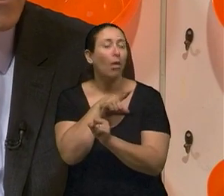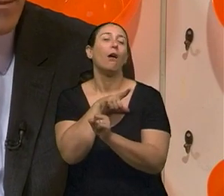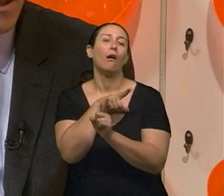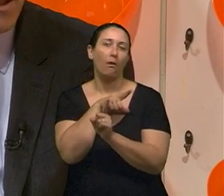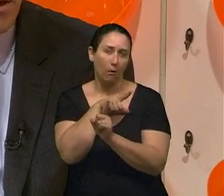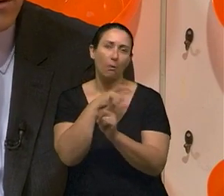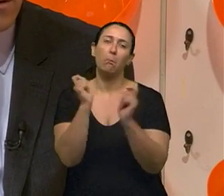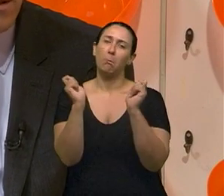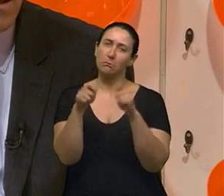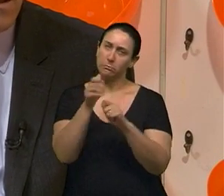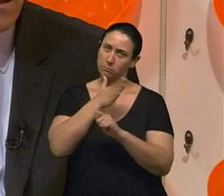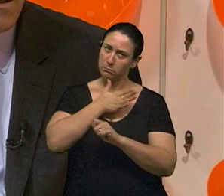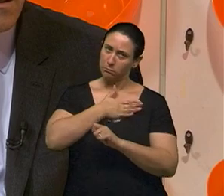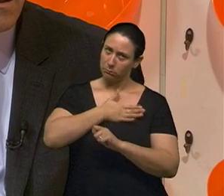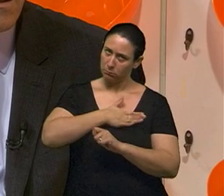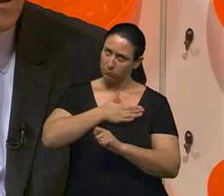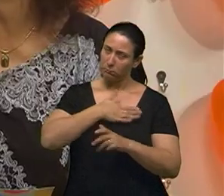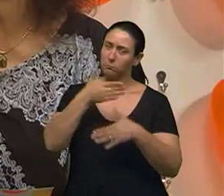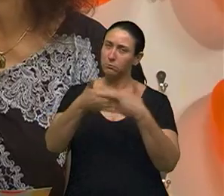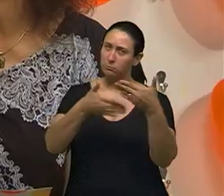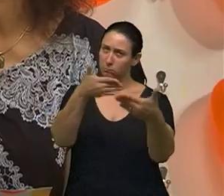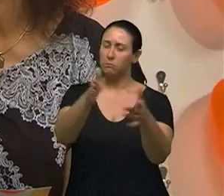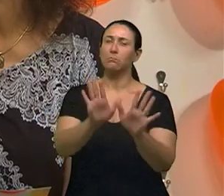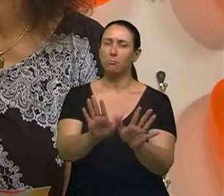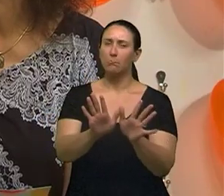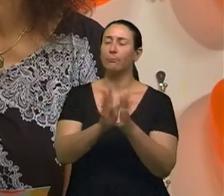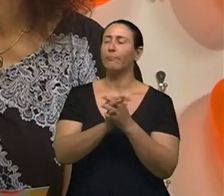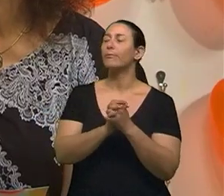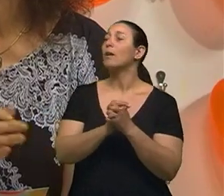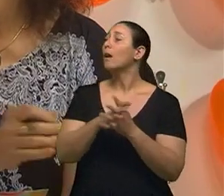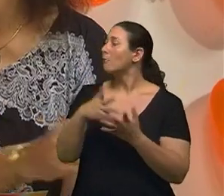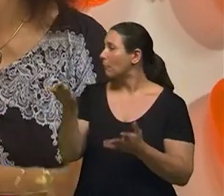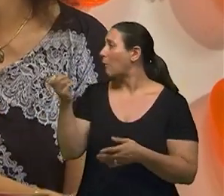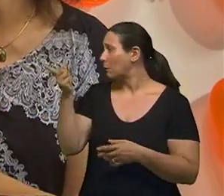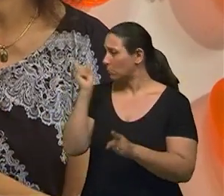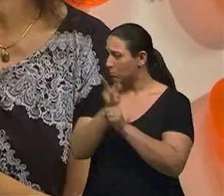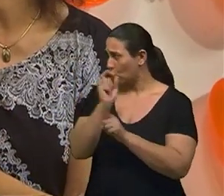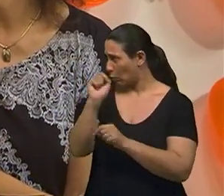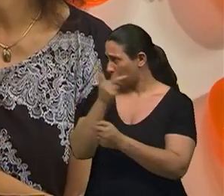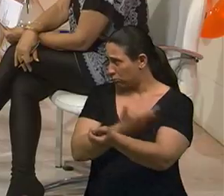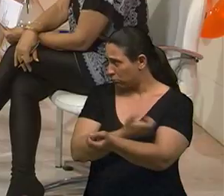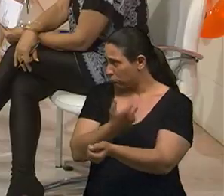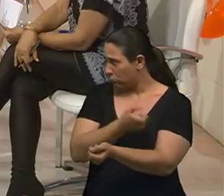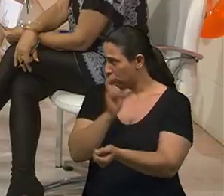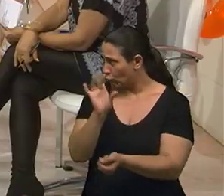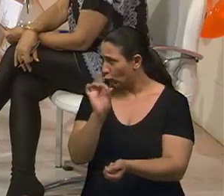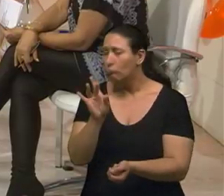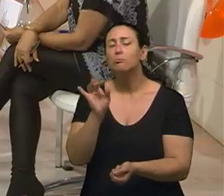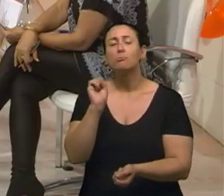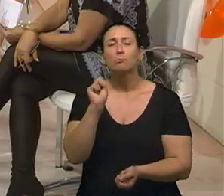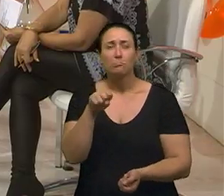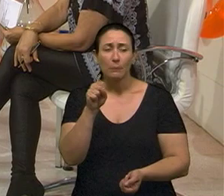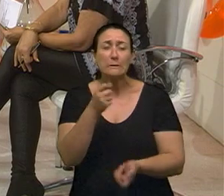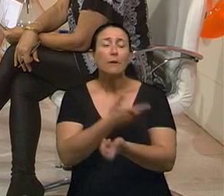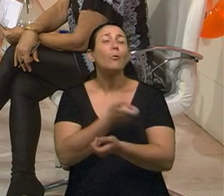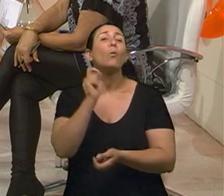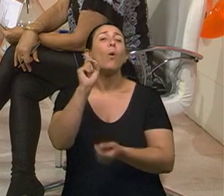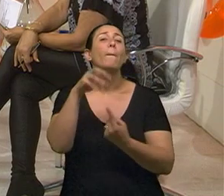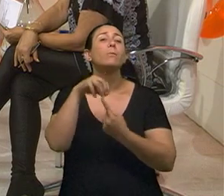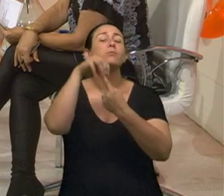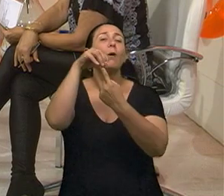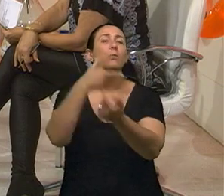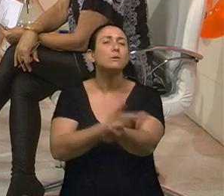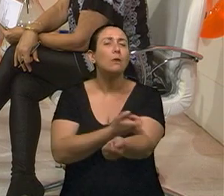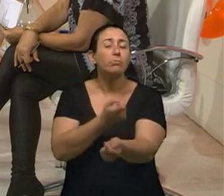é extremamente alta e para detectar só com exames para detectar só com exames e o principal exame que se pode fazer para detectar o